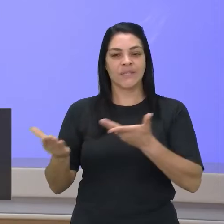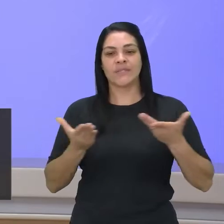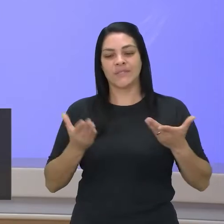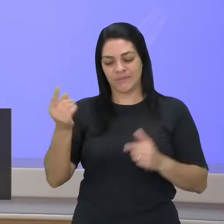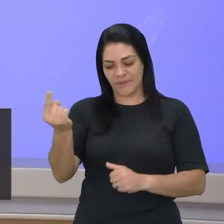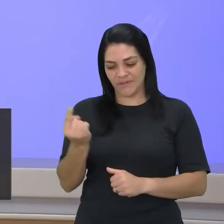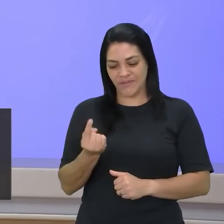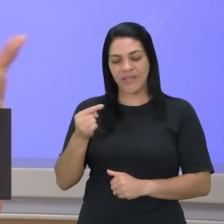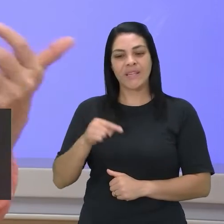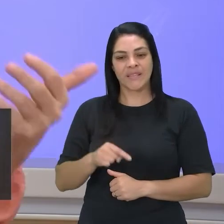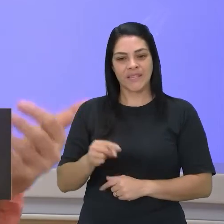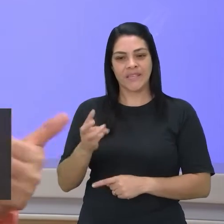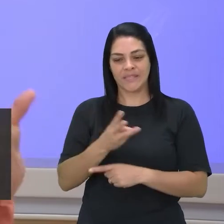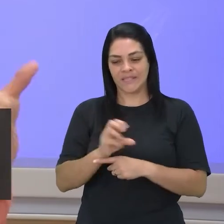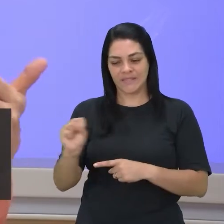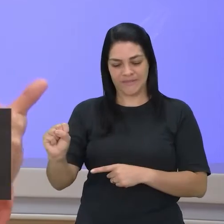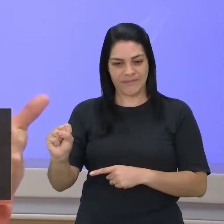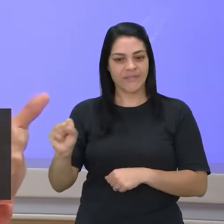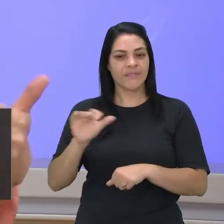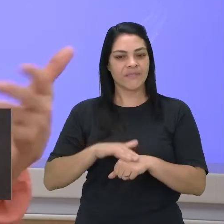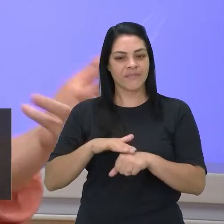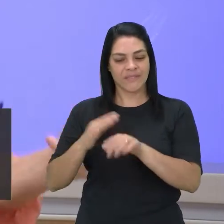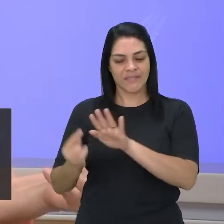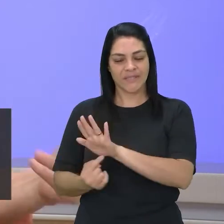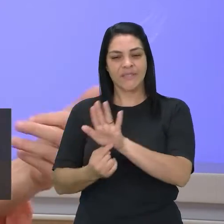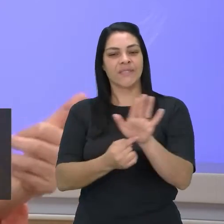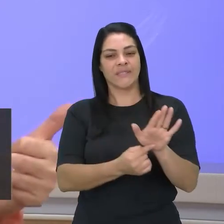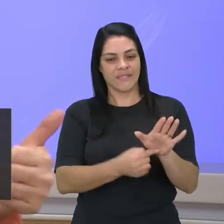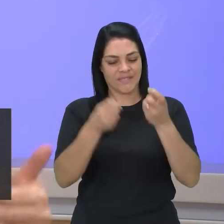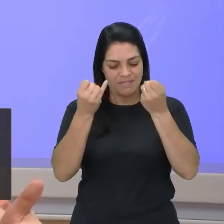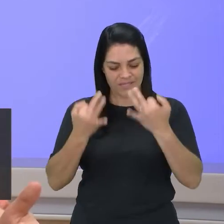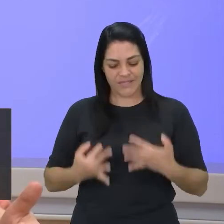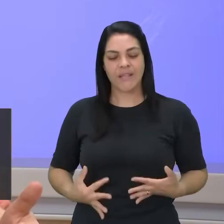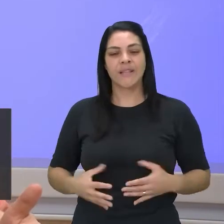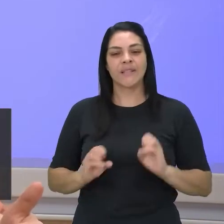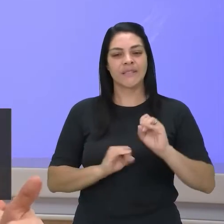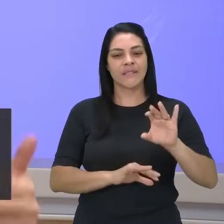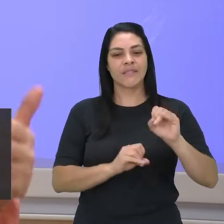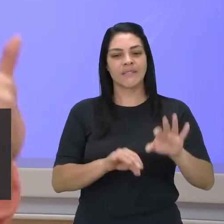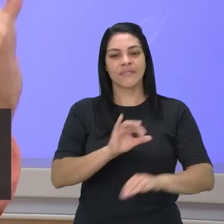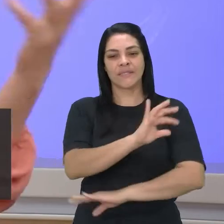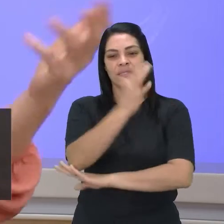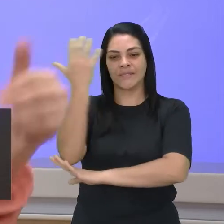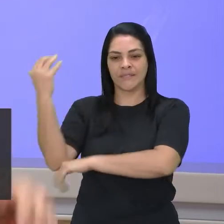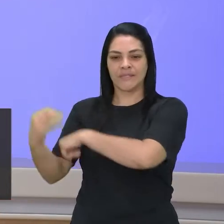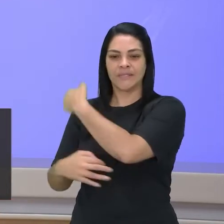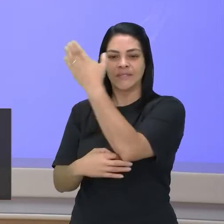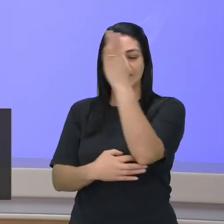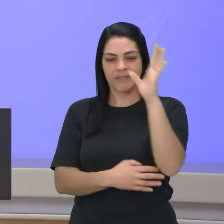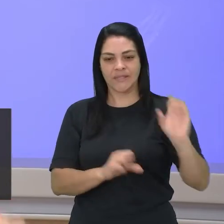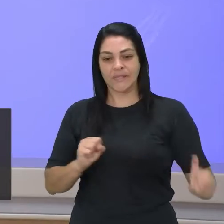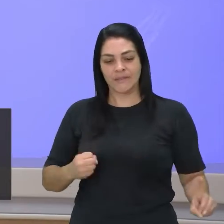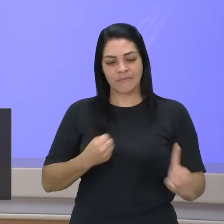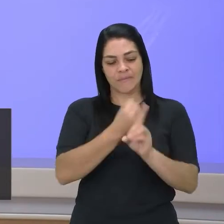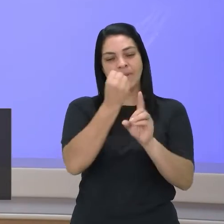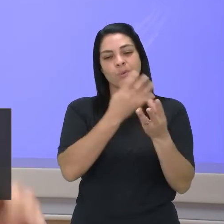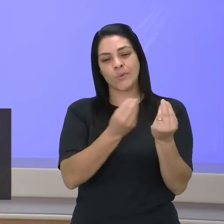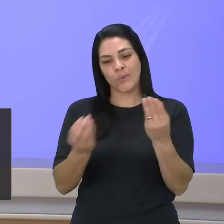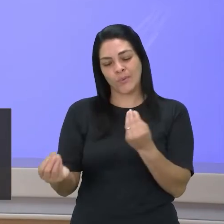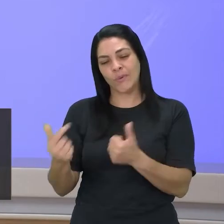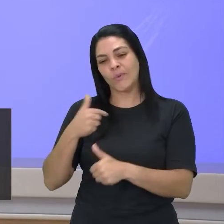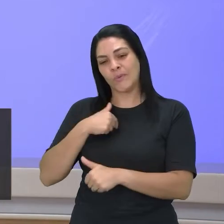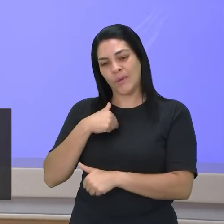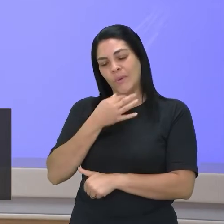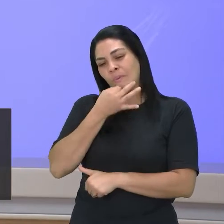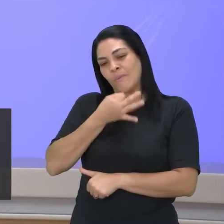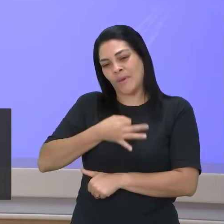vir aqui para a IFAP para fazer uma apresentação falando da educação ambiental. Então, é uma coisa que impactou bastante. Eu achei assim